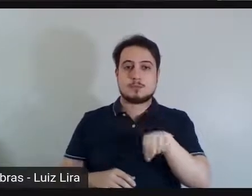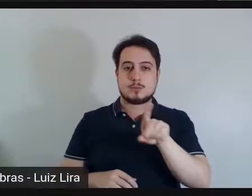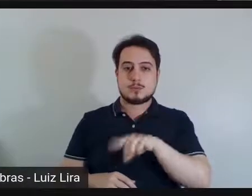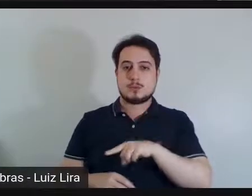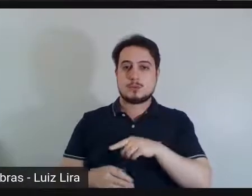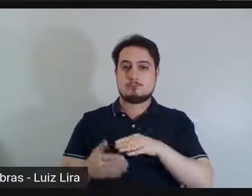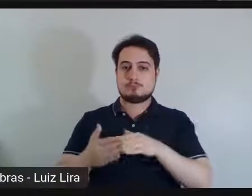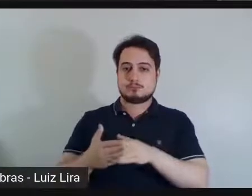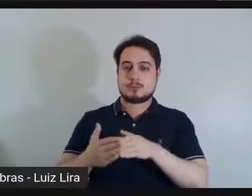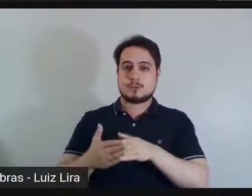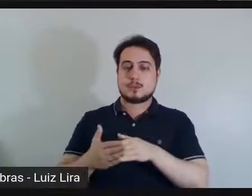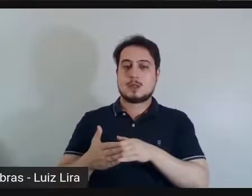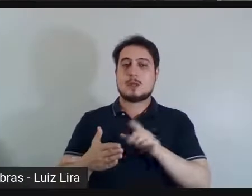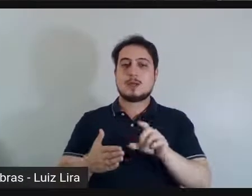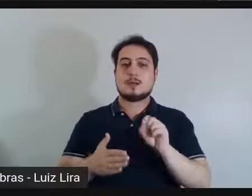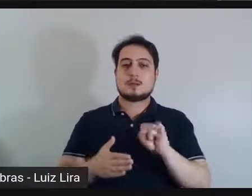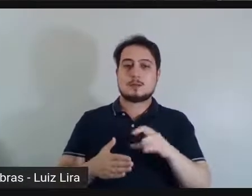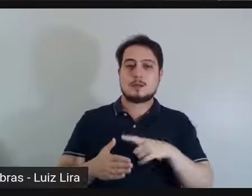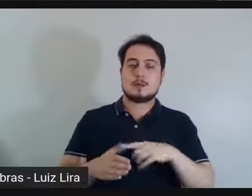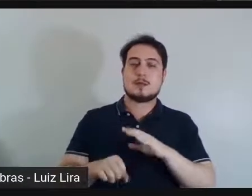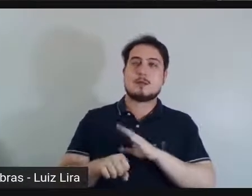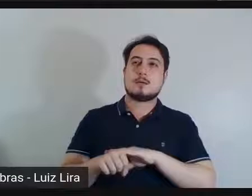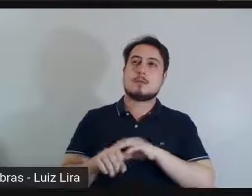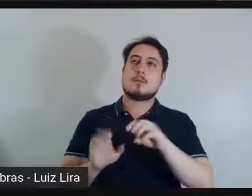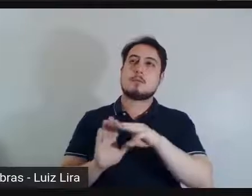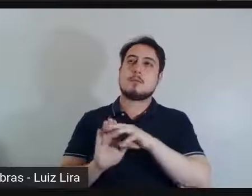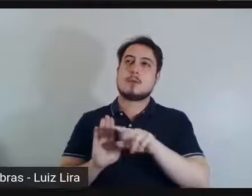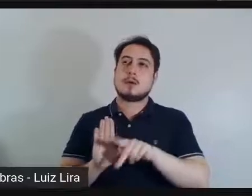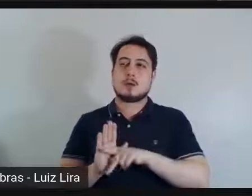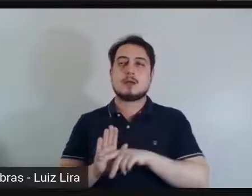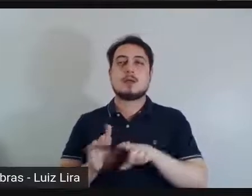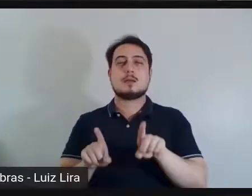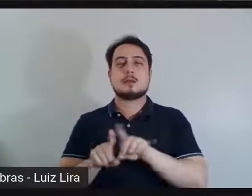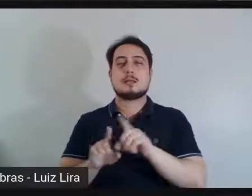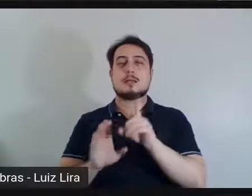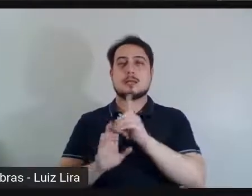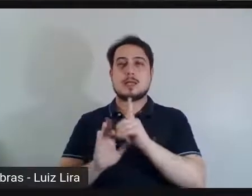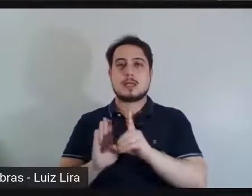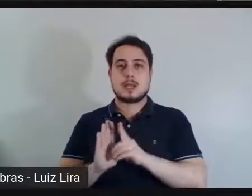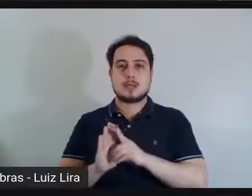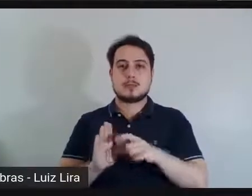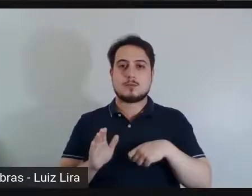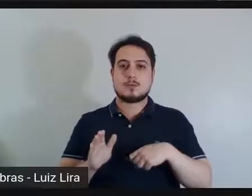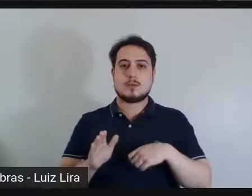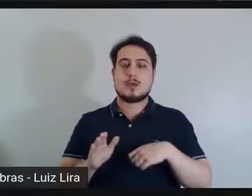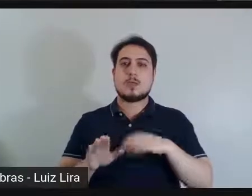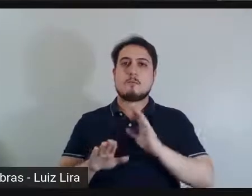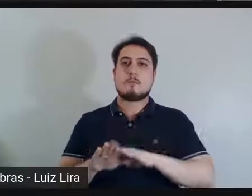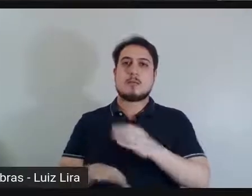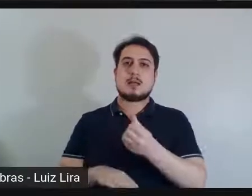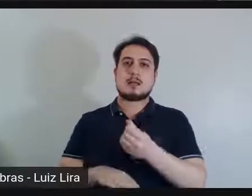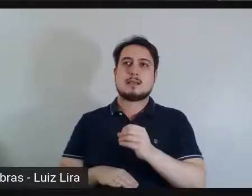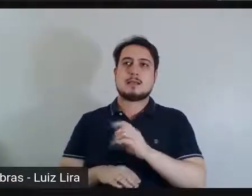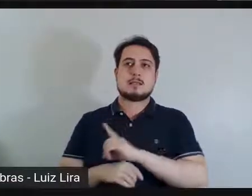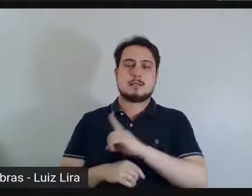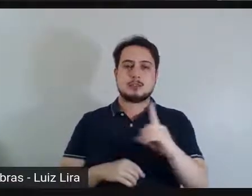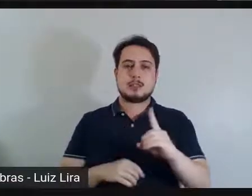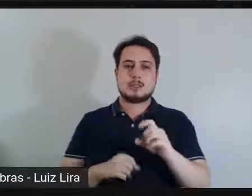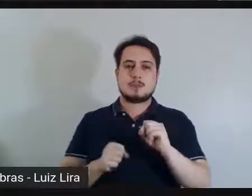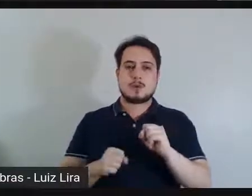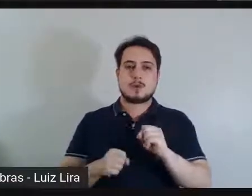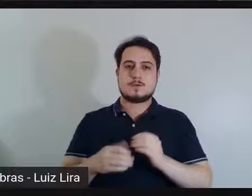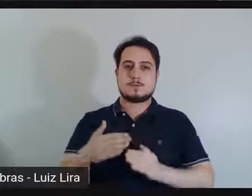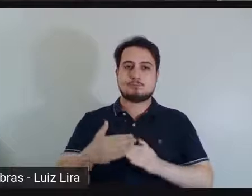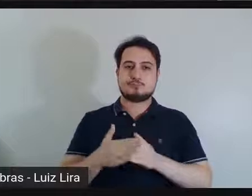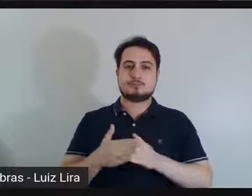medida provisória, foi editado outro decreto agora, prorrogando por mais que 60 dias, eu não me lembro,